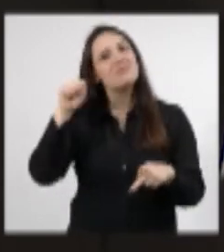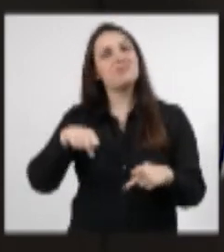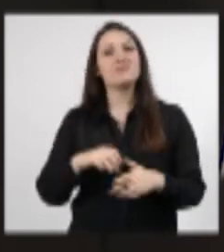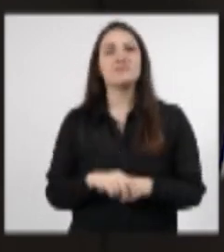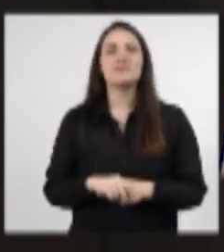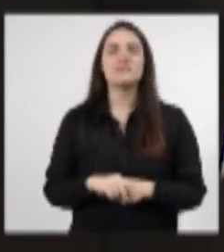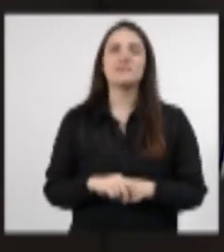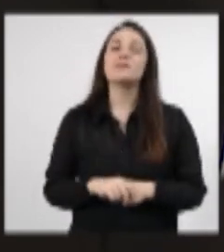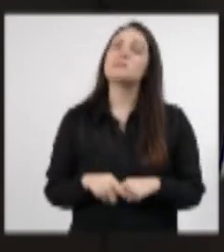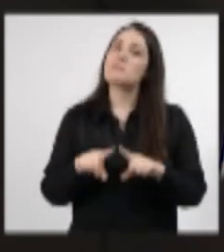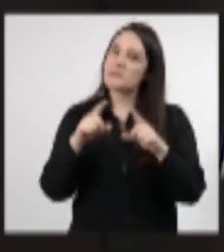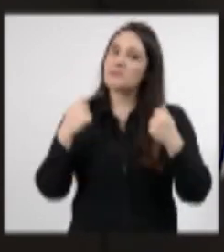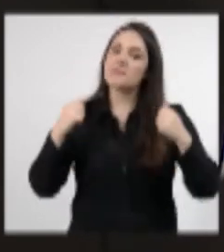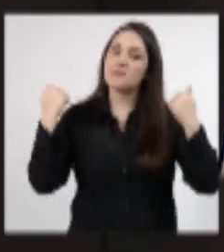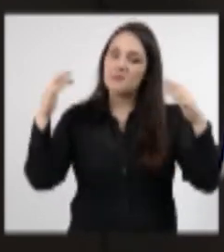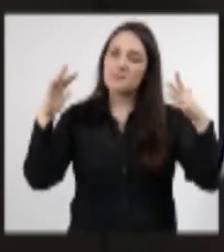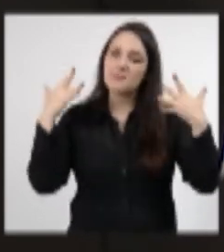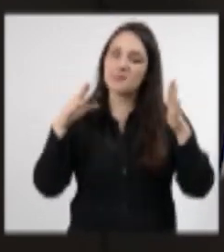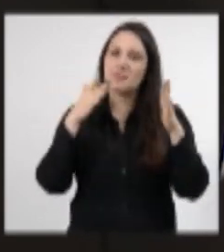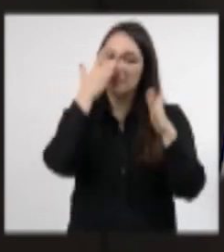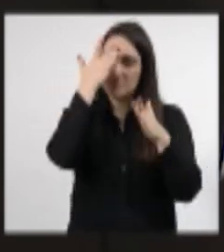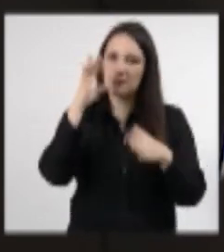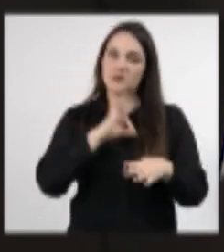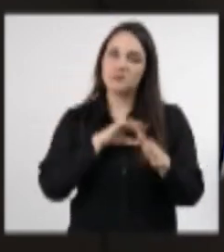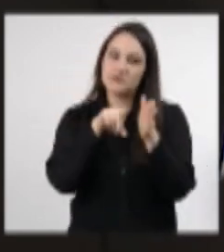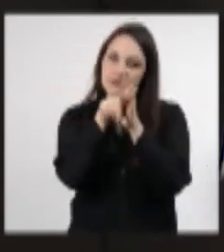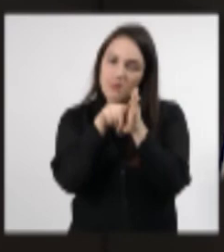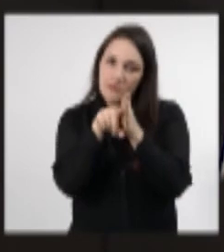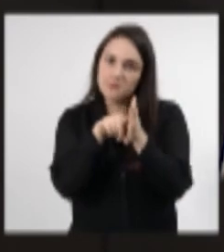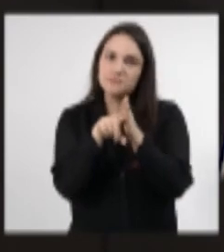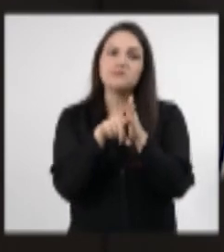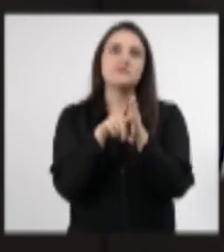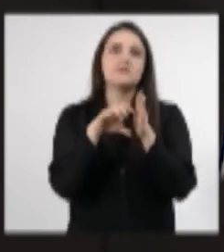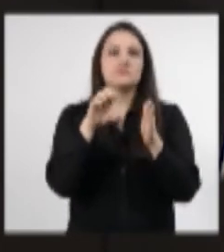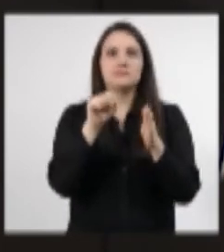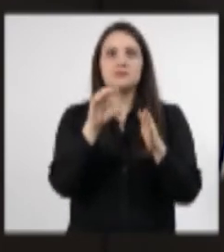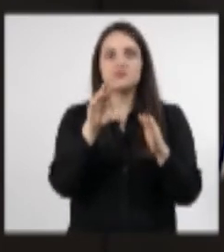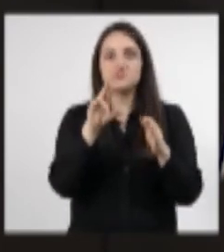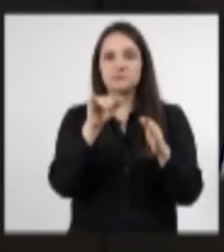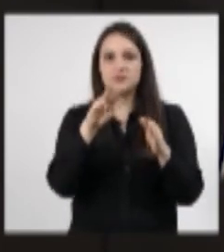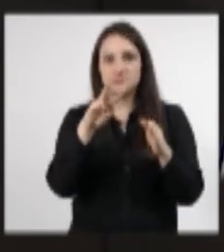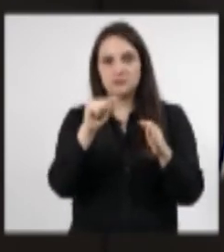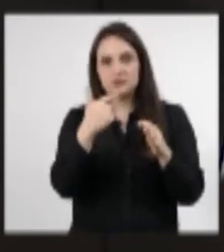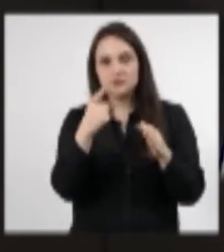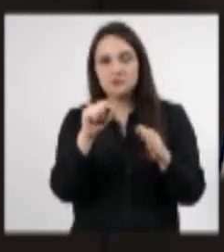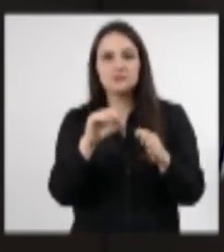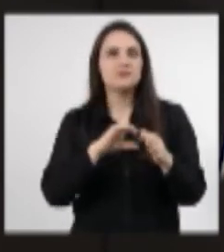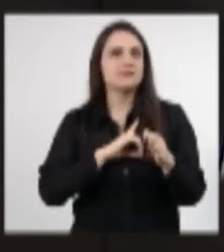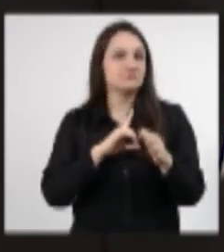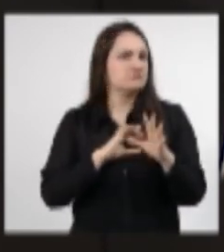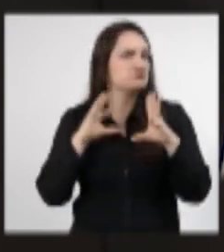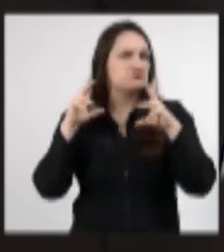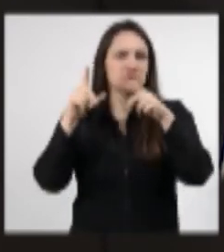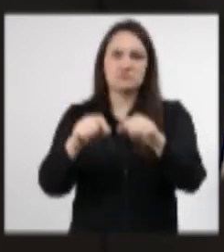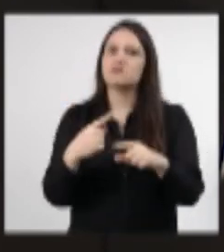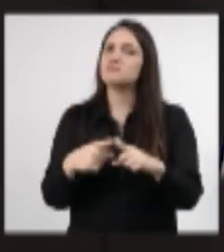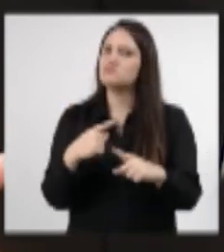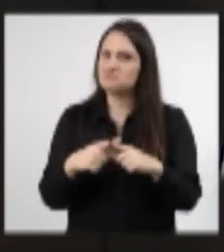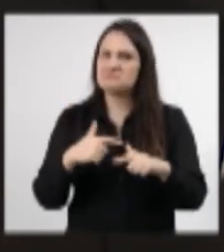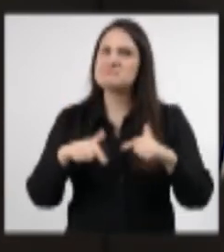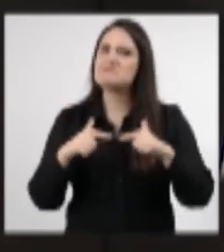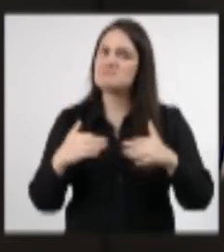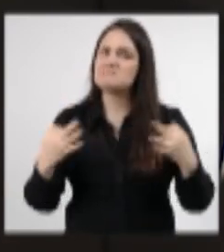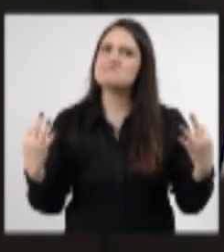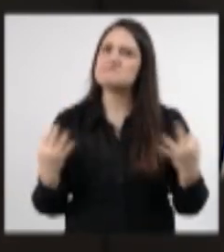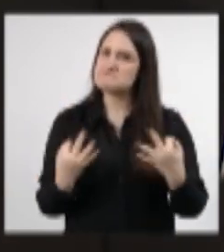nós não podemos deixar de enaltecer os nossos investigadores, nossos escrivães, nossos peritos, nossos delegados, porque realmente, conforme eu